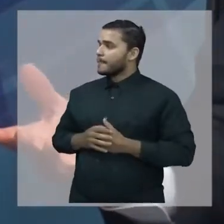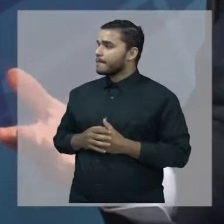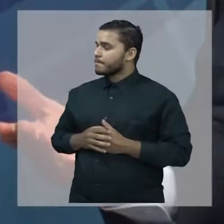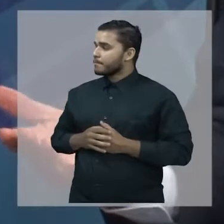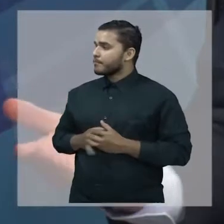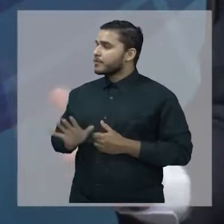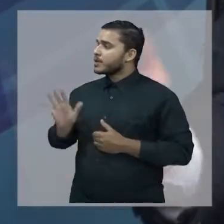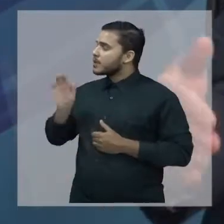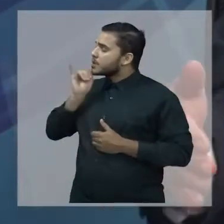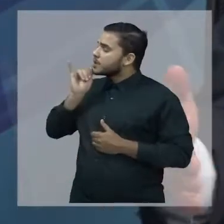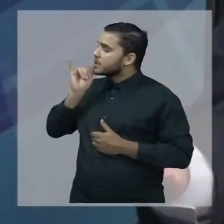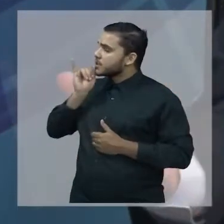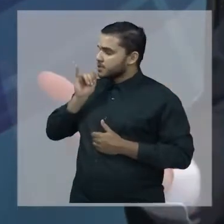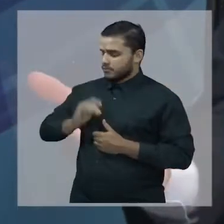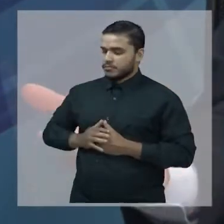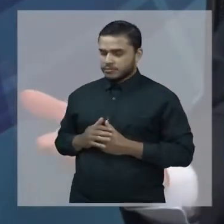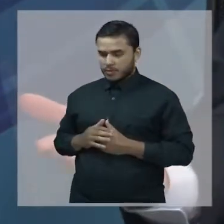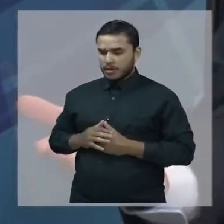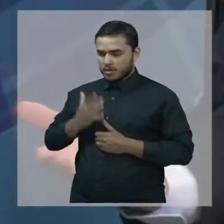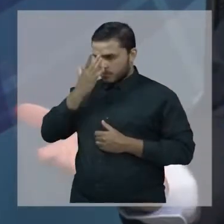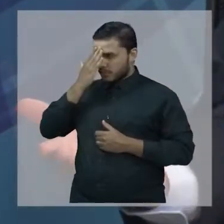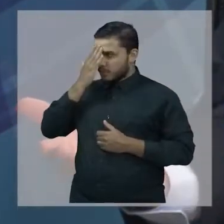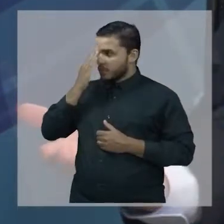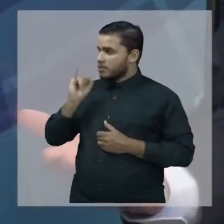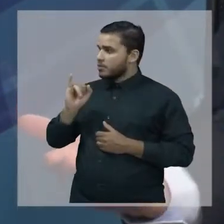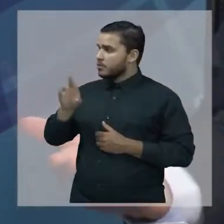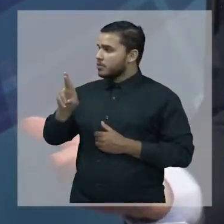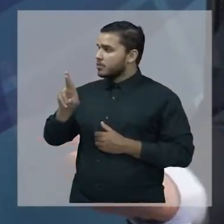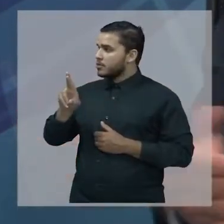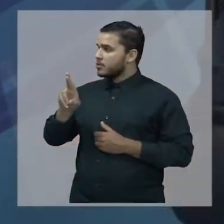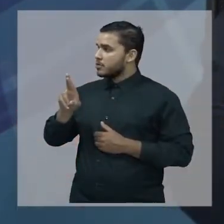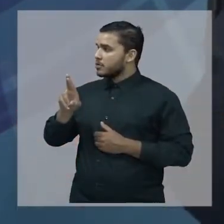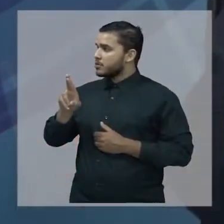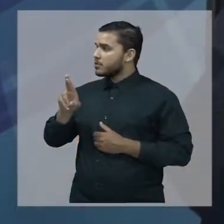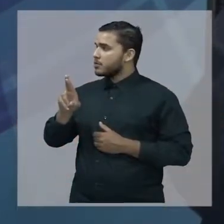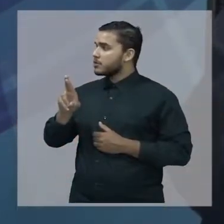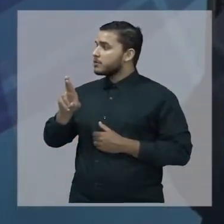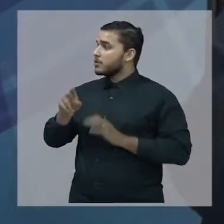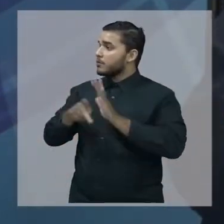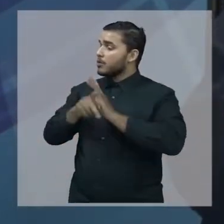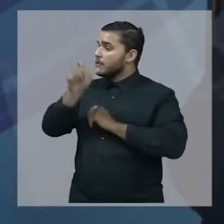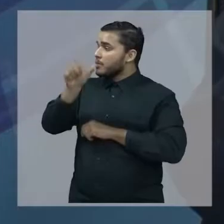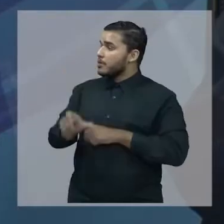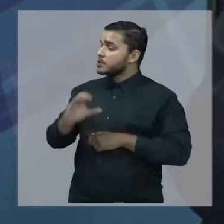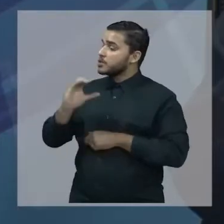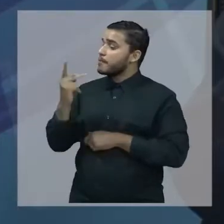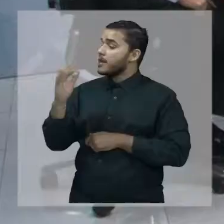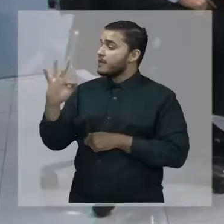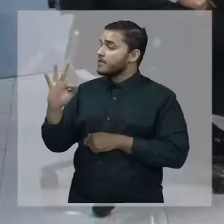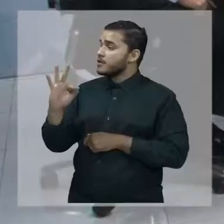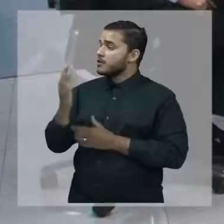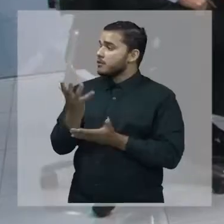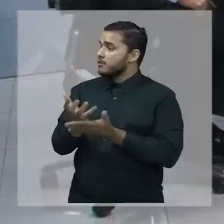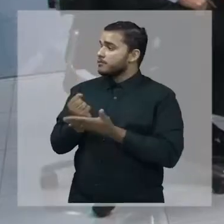O imposto de renda de pessoa física, que você está dizendo, o imposto de renda é de que